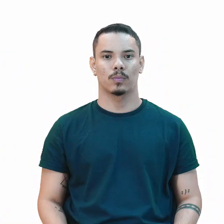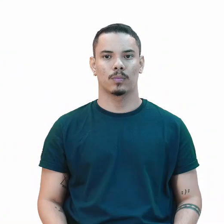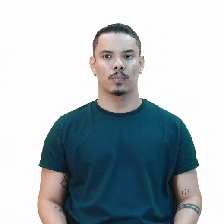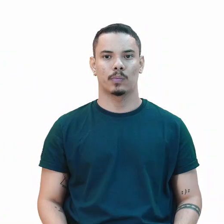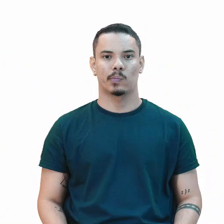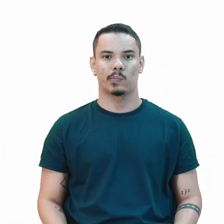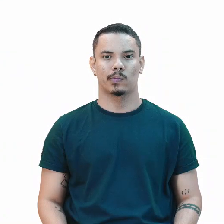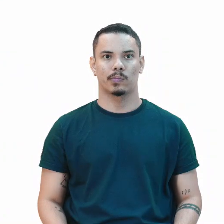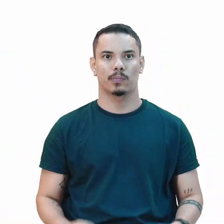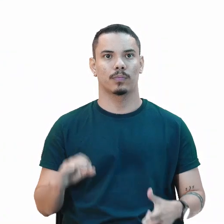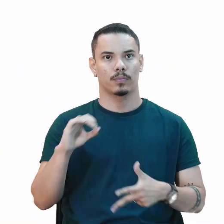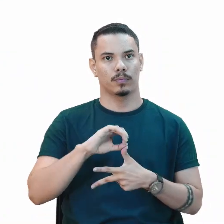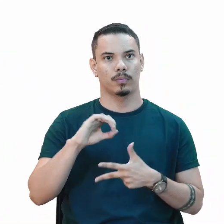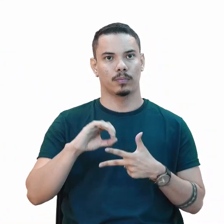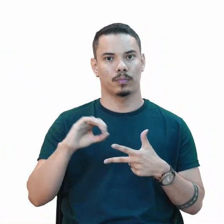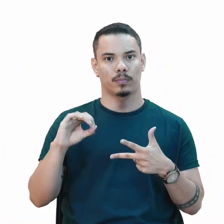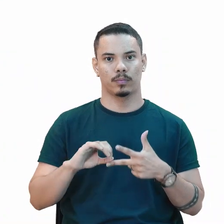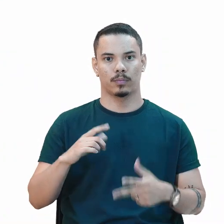Enem